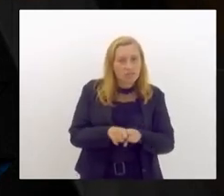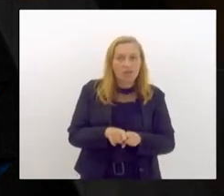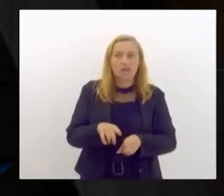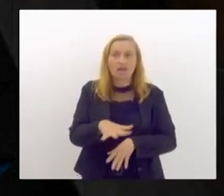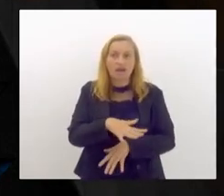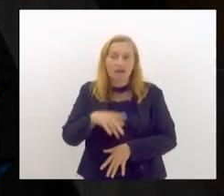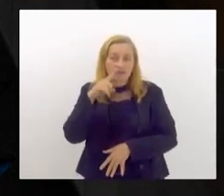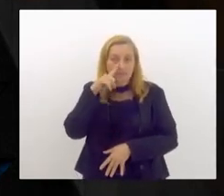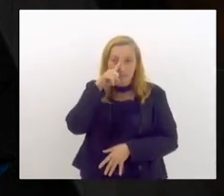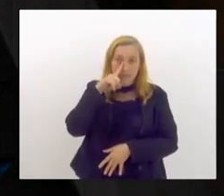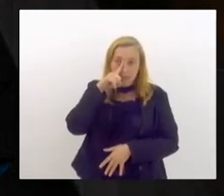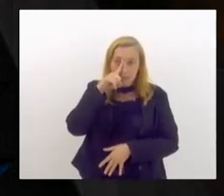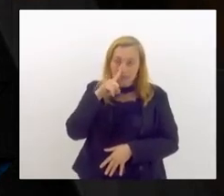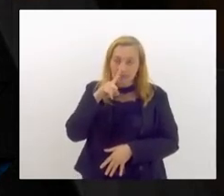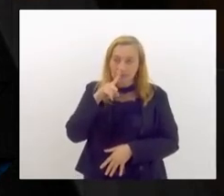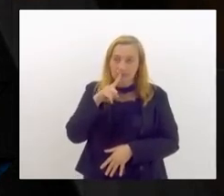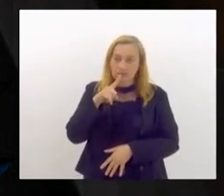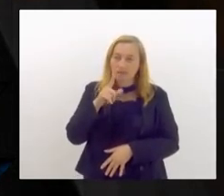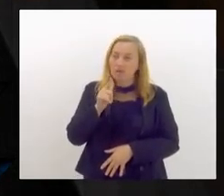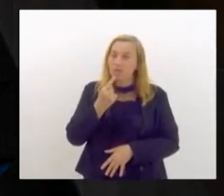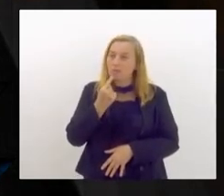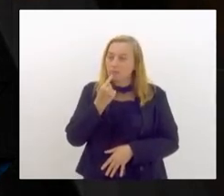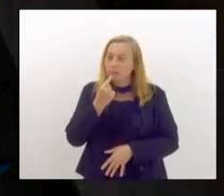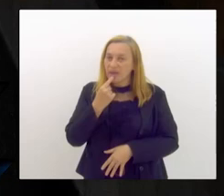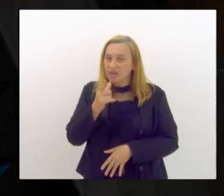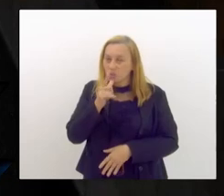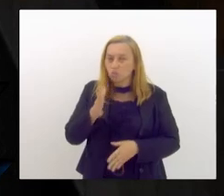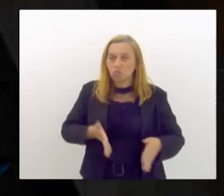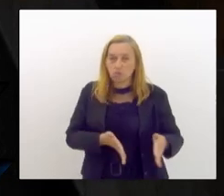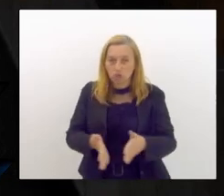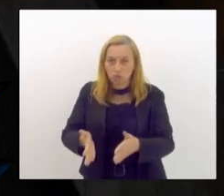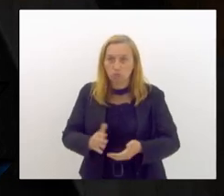risco, as margens dos rios,